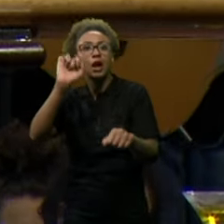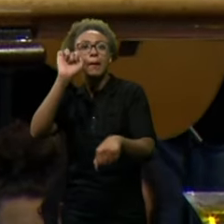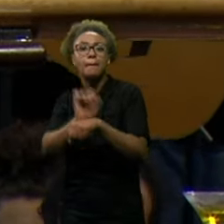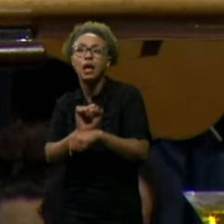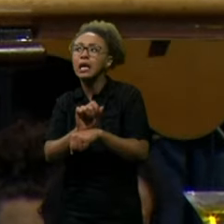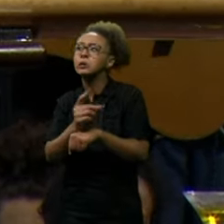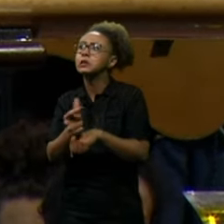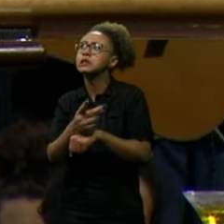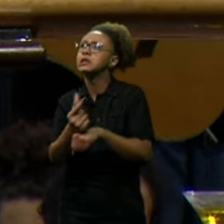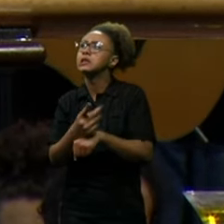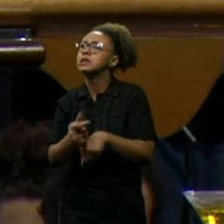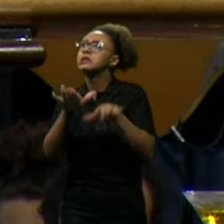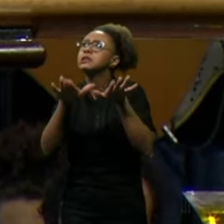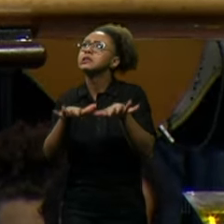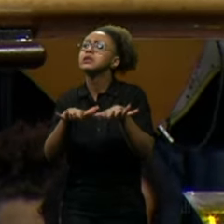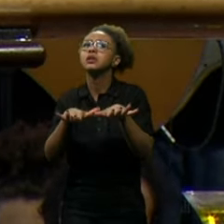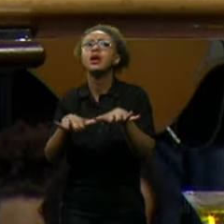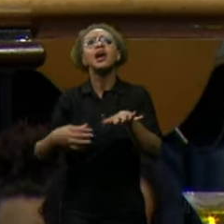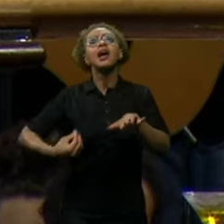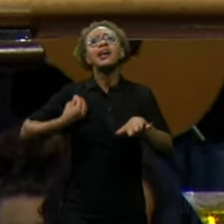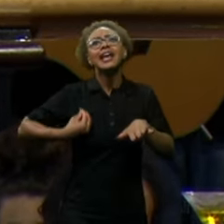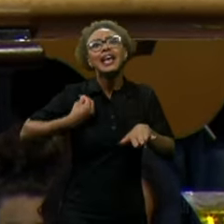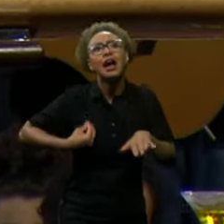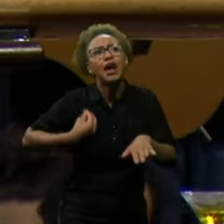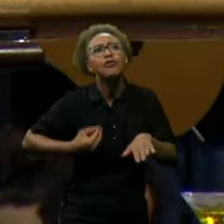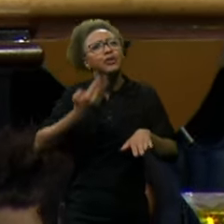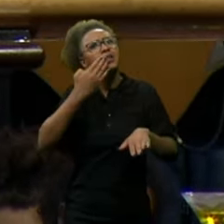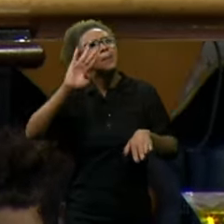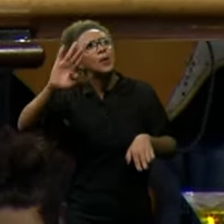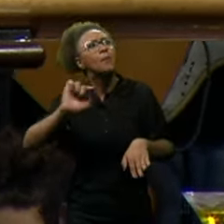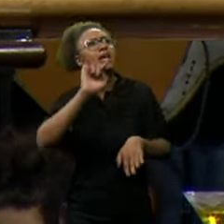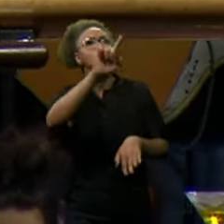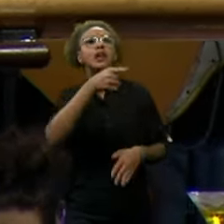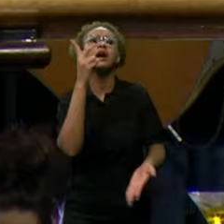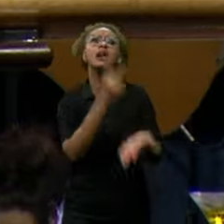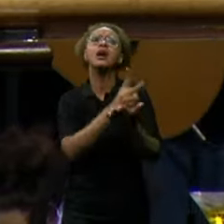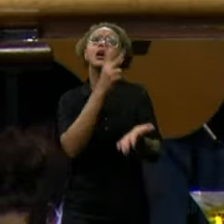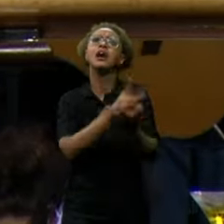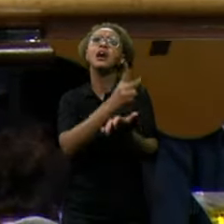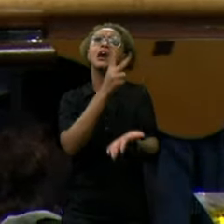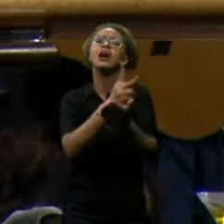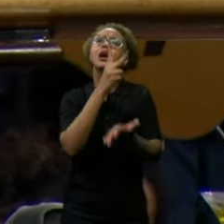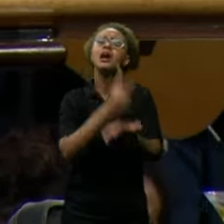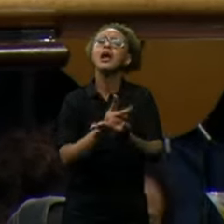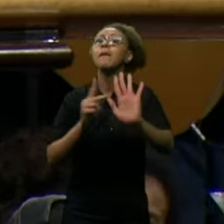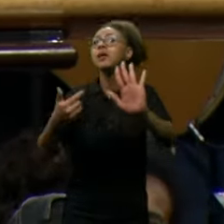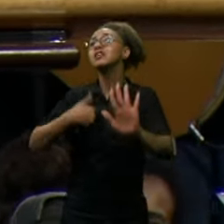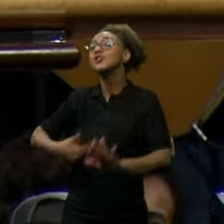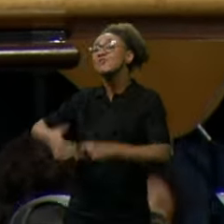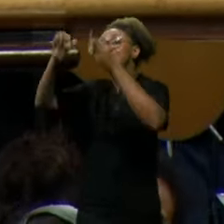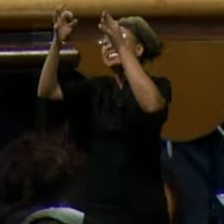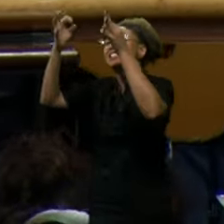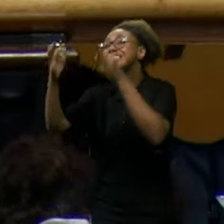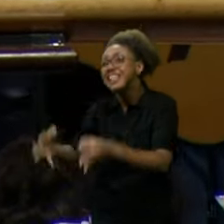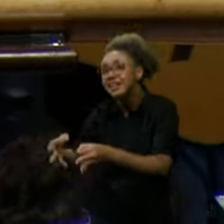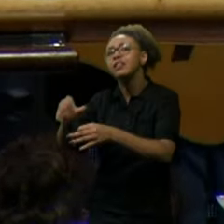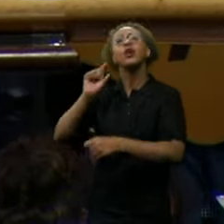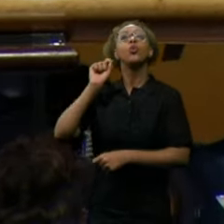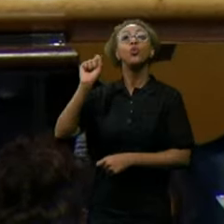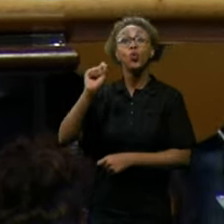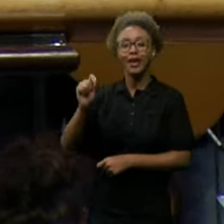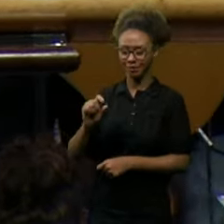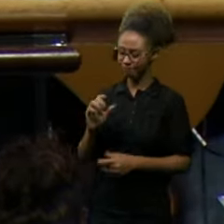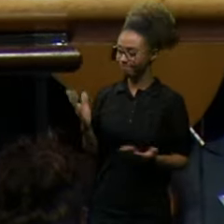metade do caminho eu vejo ele deixam de viver a realização ficar na metade do caminho e uma das maiores certezas que eu tenho que